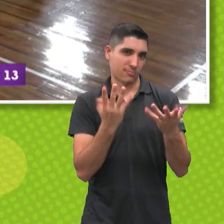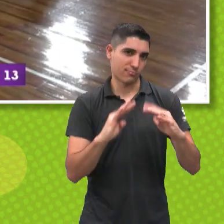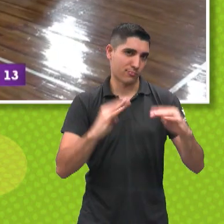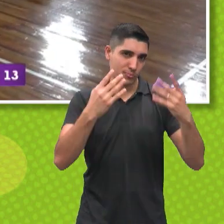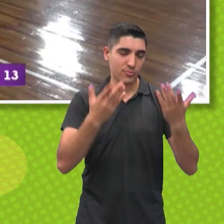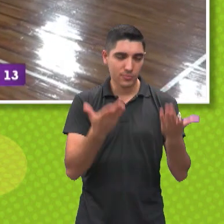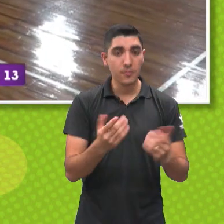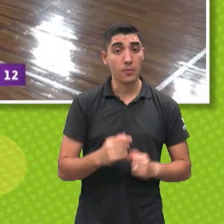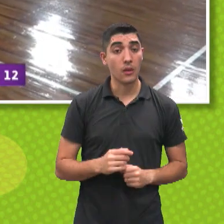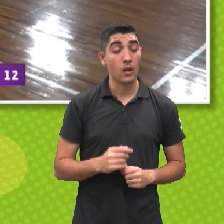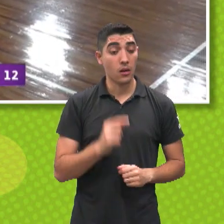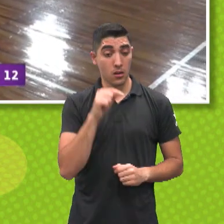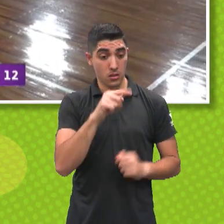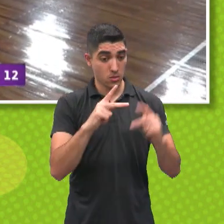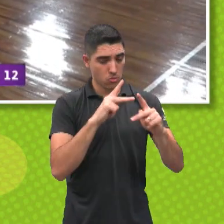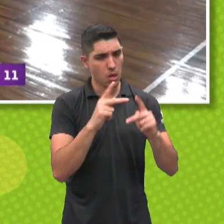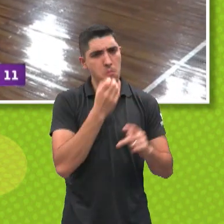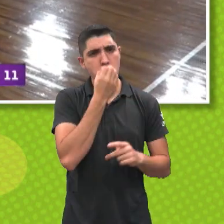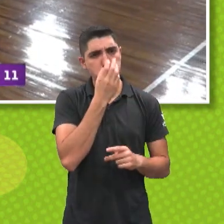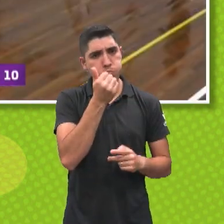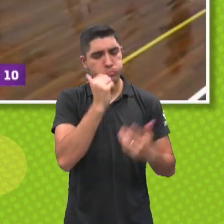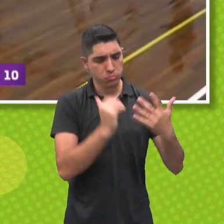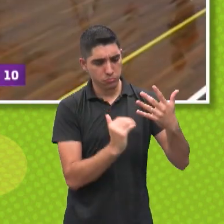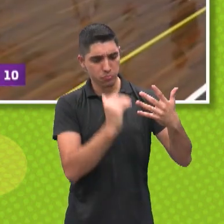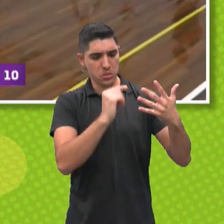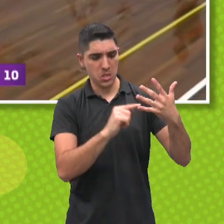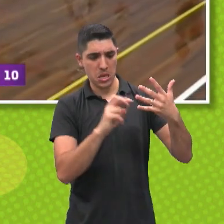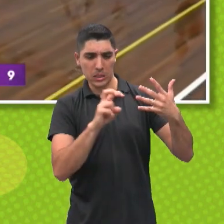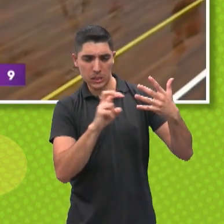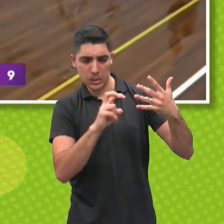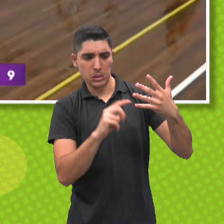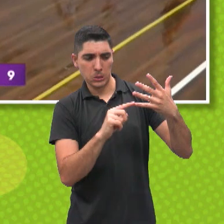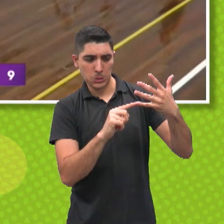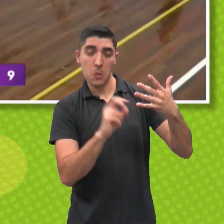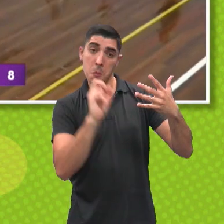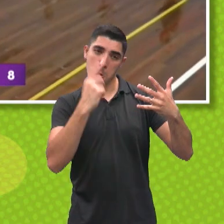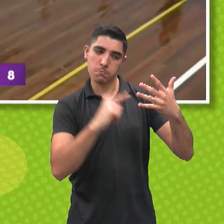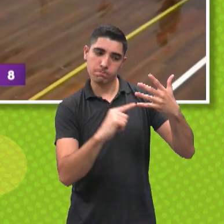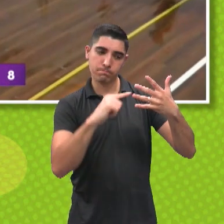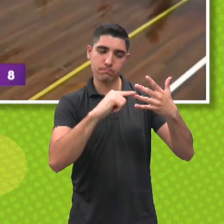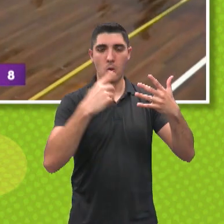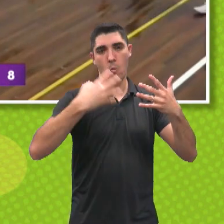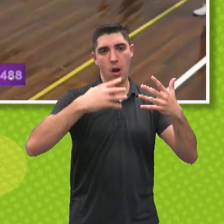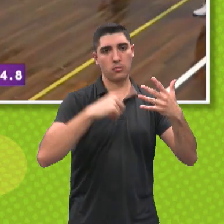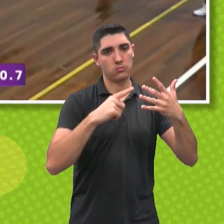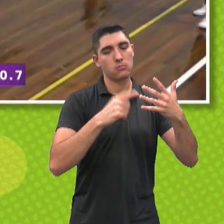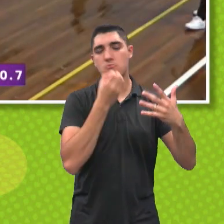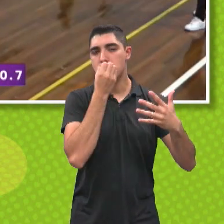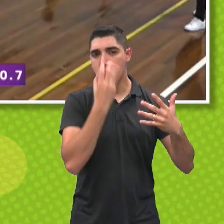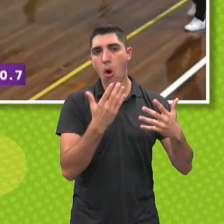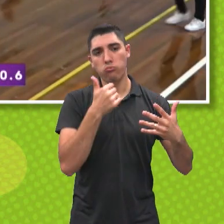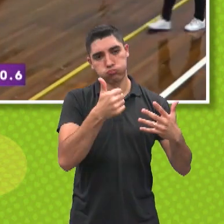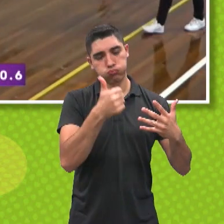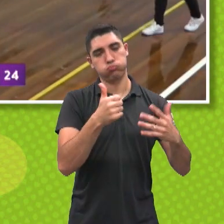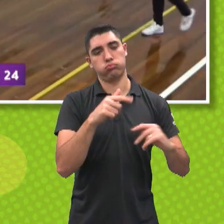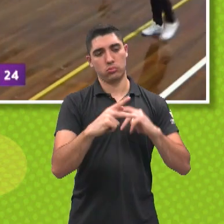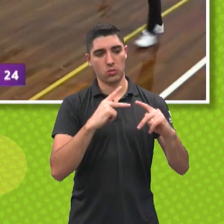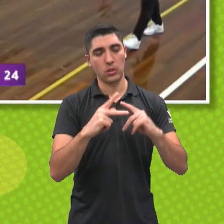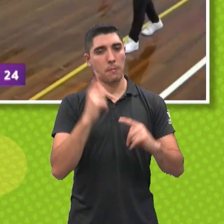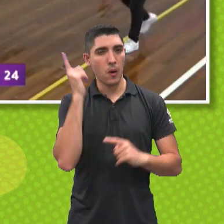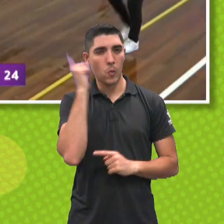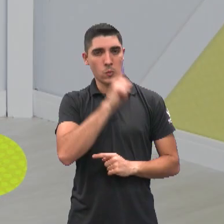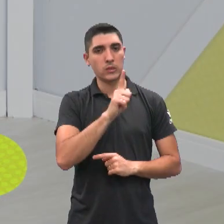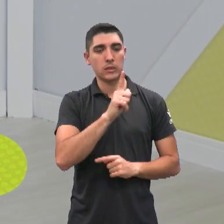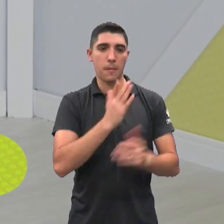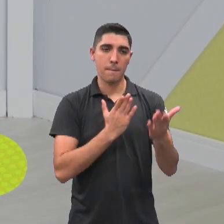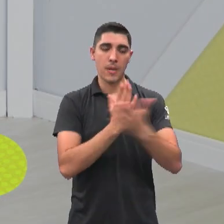o São José é importante ficar na 5ª colocação, se consolidando ali, é bacana, porque já consegue uma vaga nos playoffs.